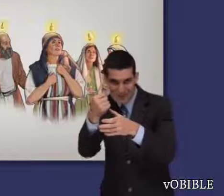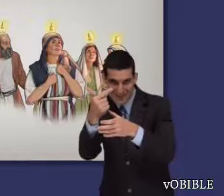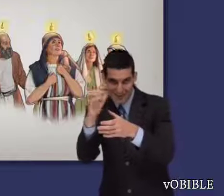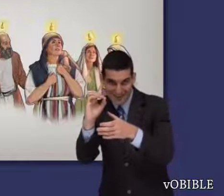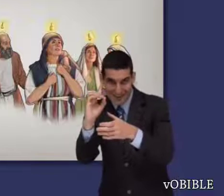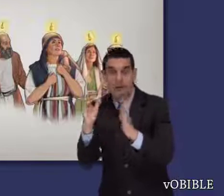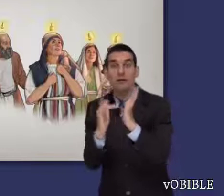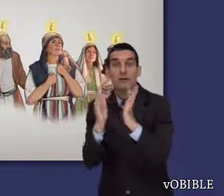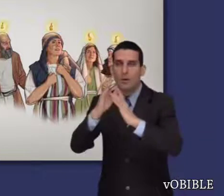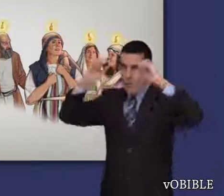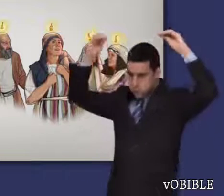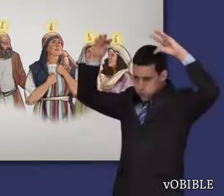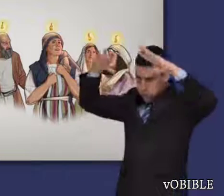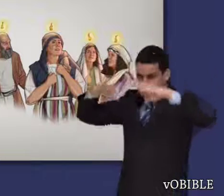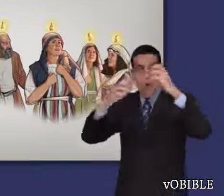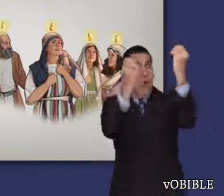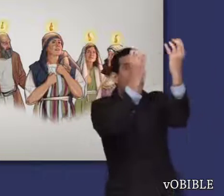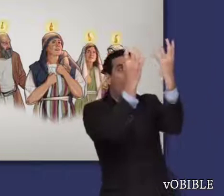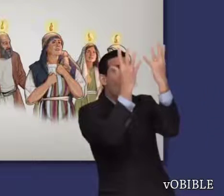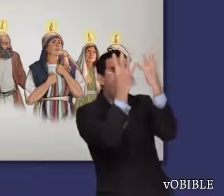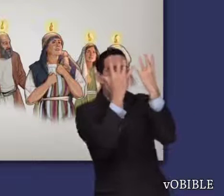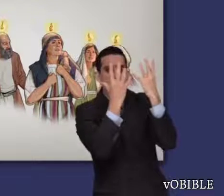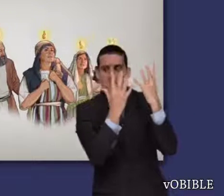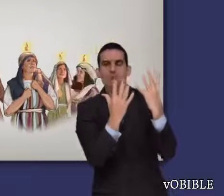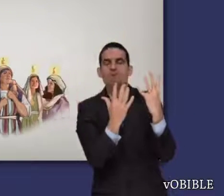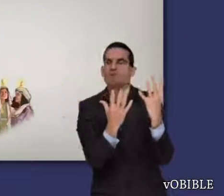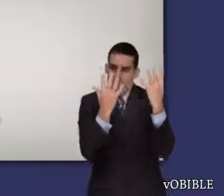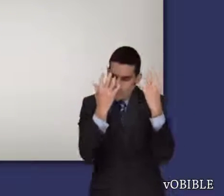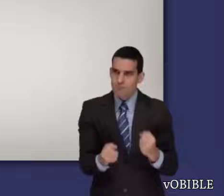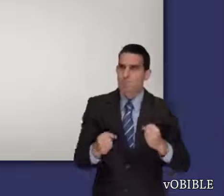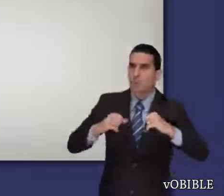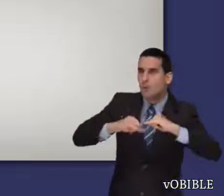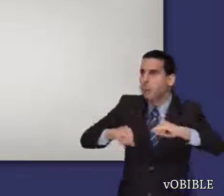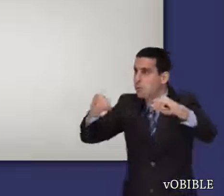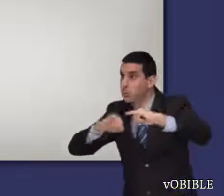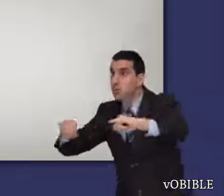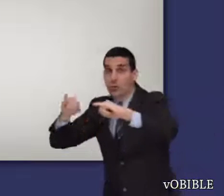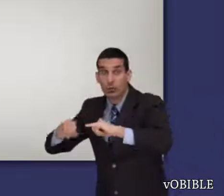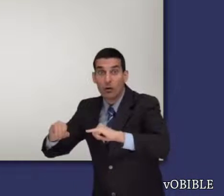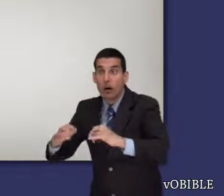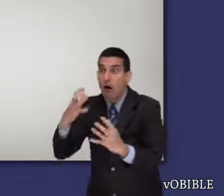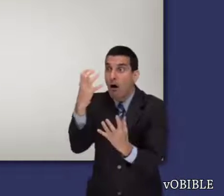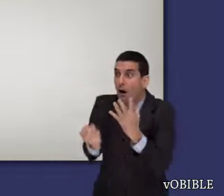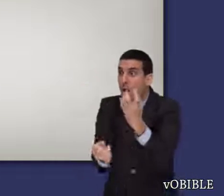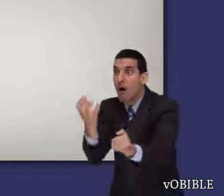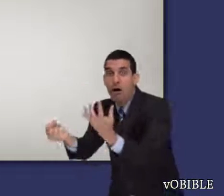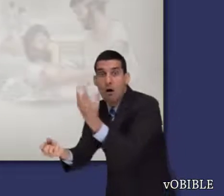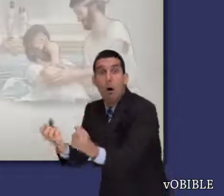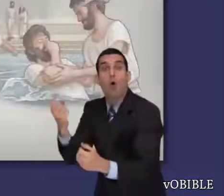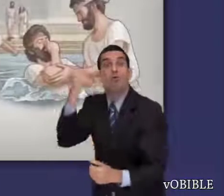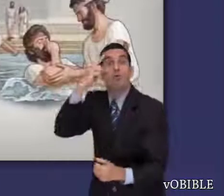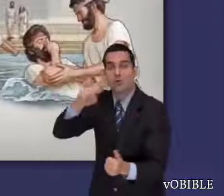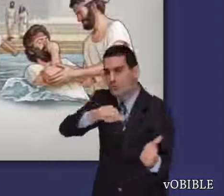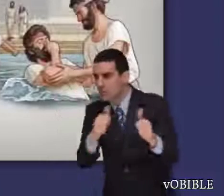no Pentecostes do ano 33, Espírito Santo é derramado sobre 120 discípulos. Mais tarde,